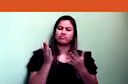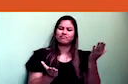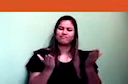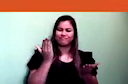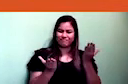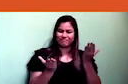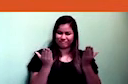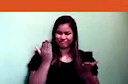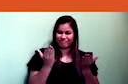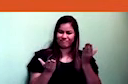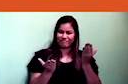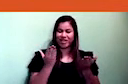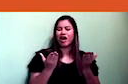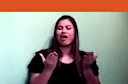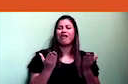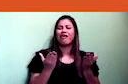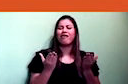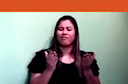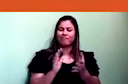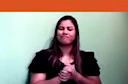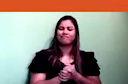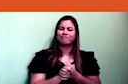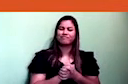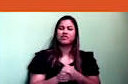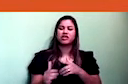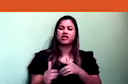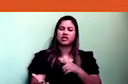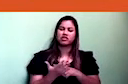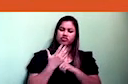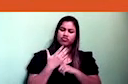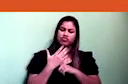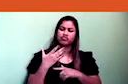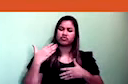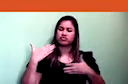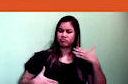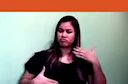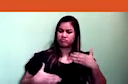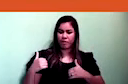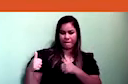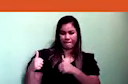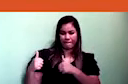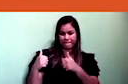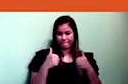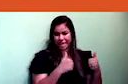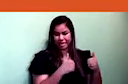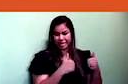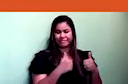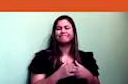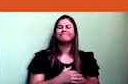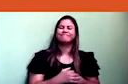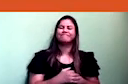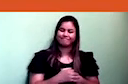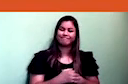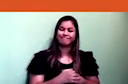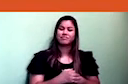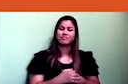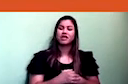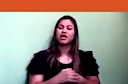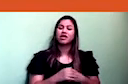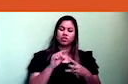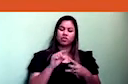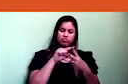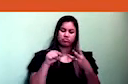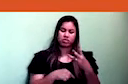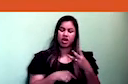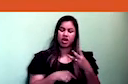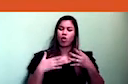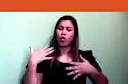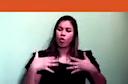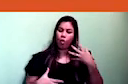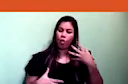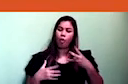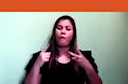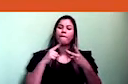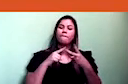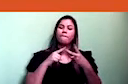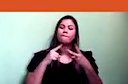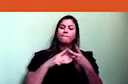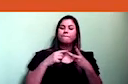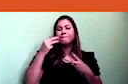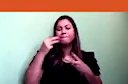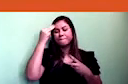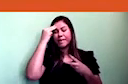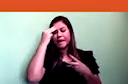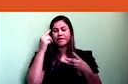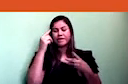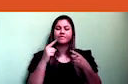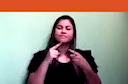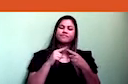a preocupação em manter a sua saúde não só física, mas a emocional também, além da mental. Então, eu vou iniciar trazendo